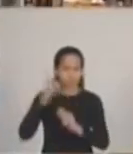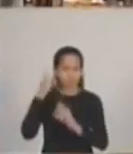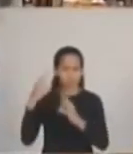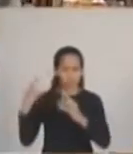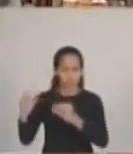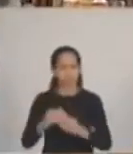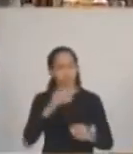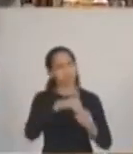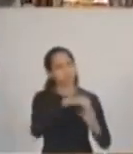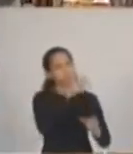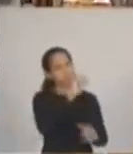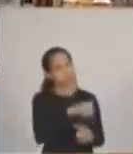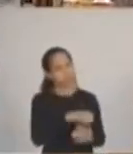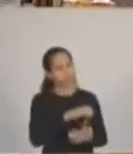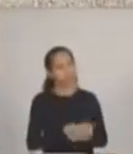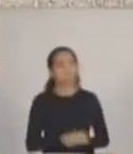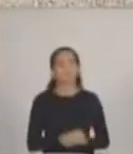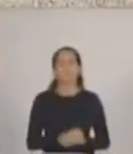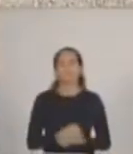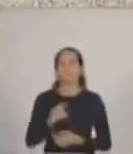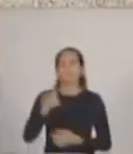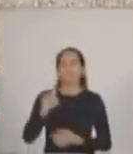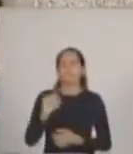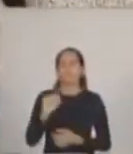senhor presidente. Vota sim, deputado Xambinho.